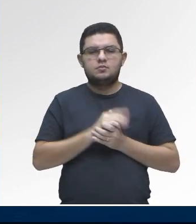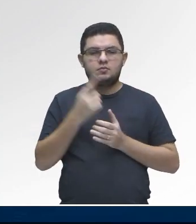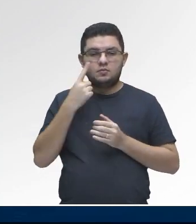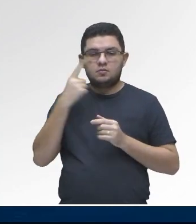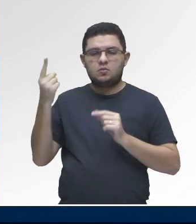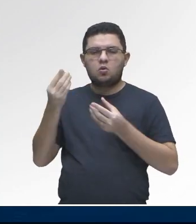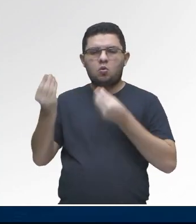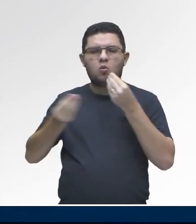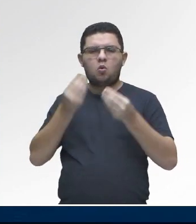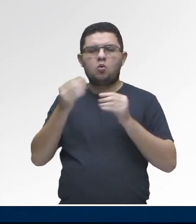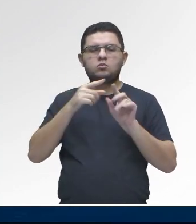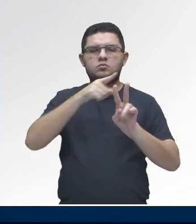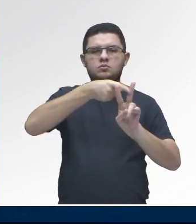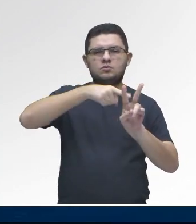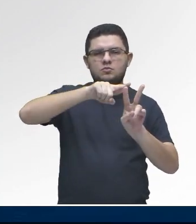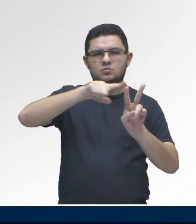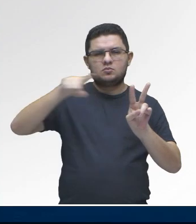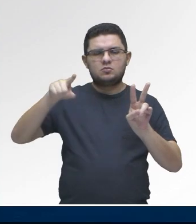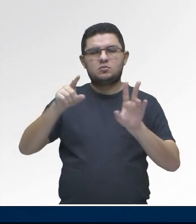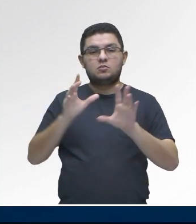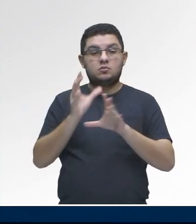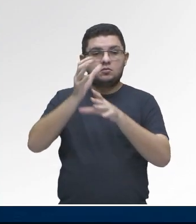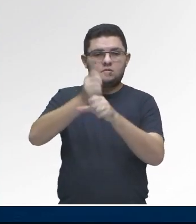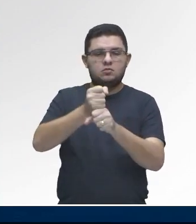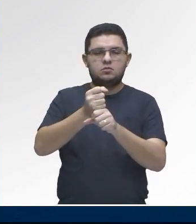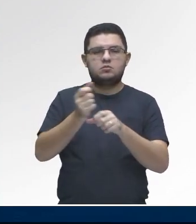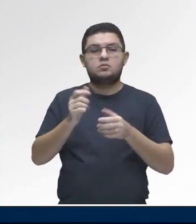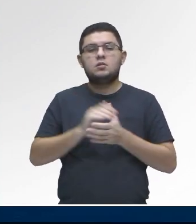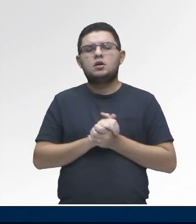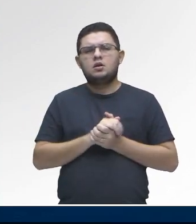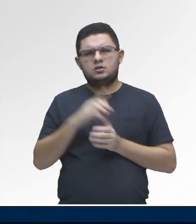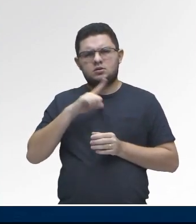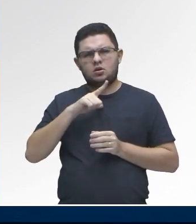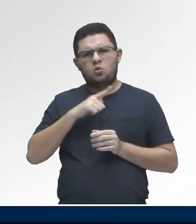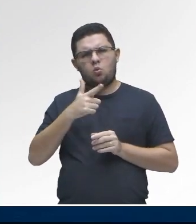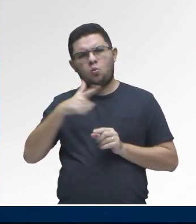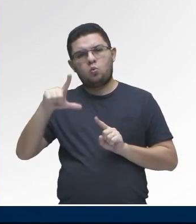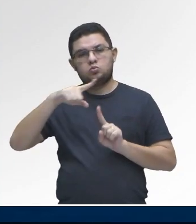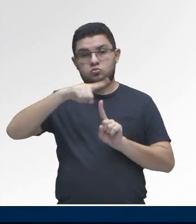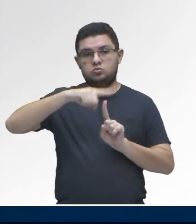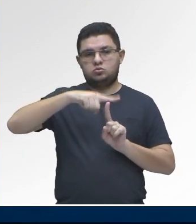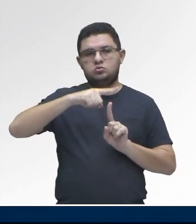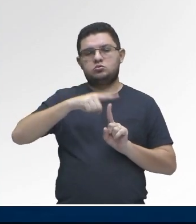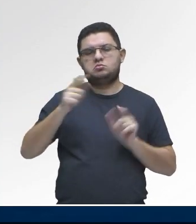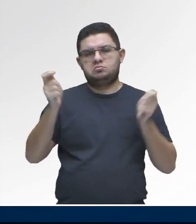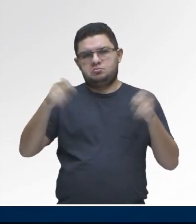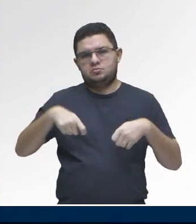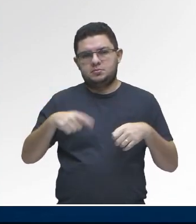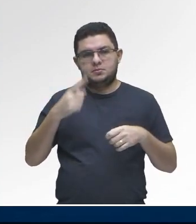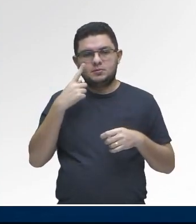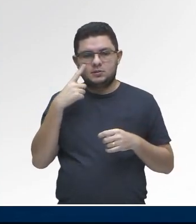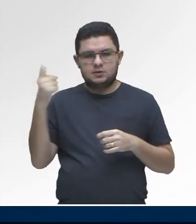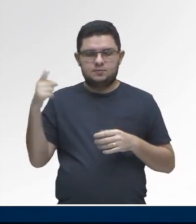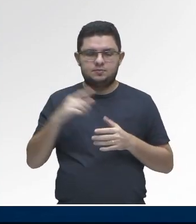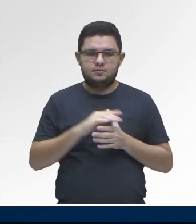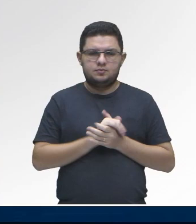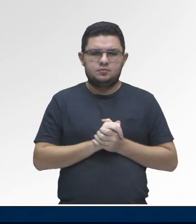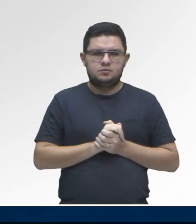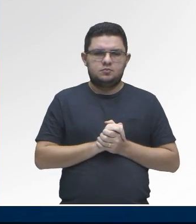para vocês. Existe outra forma, professor Carlos? Existe. A outra forma é você